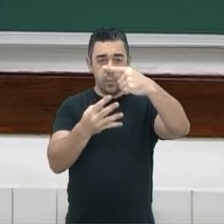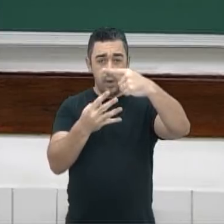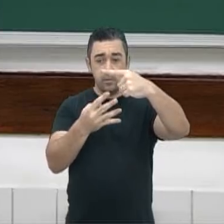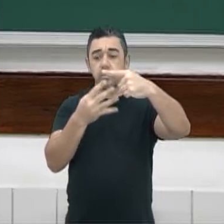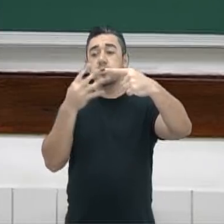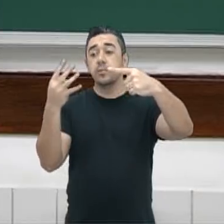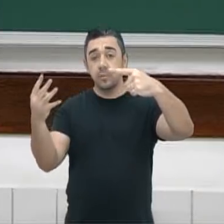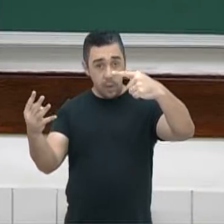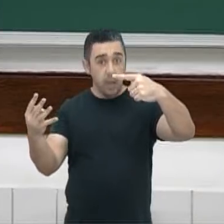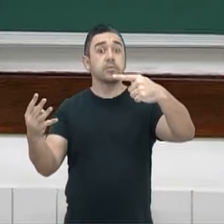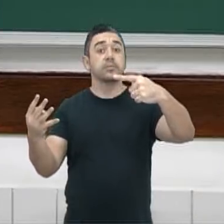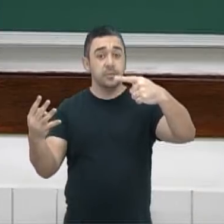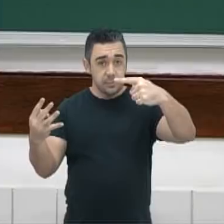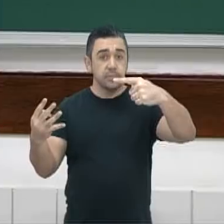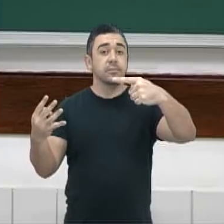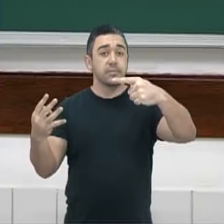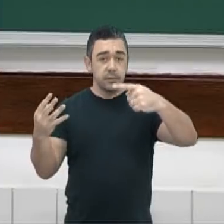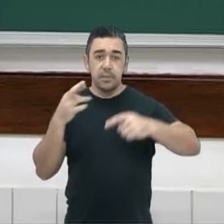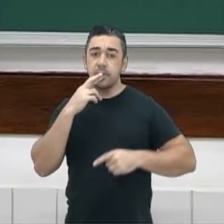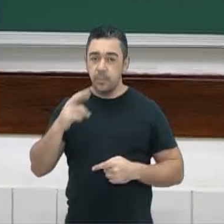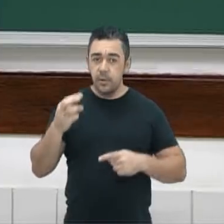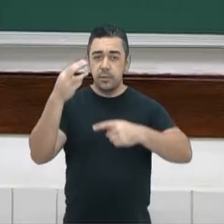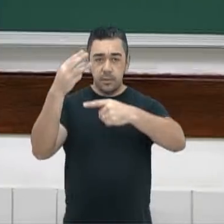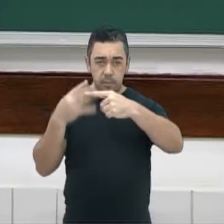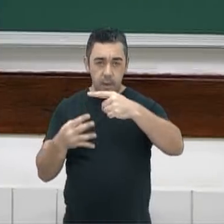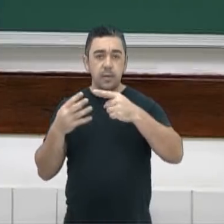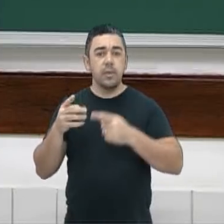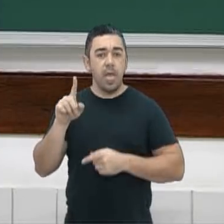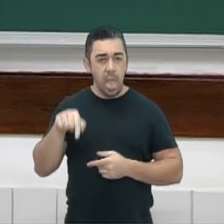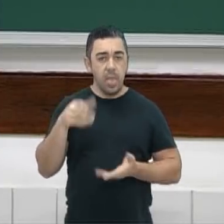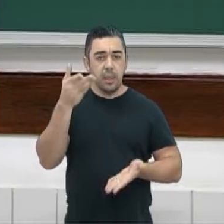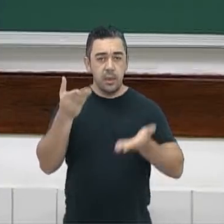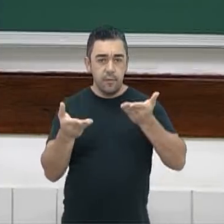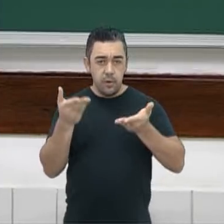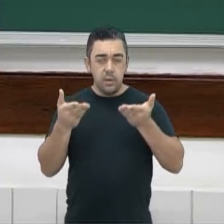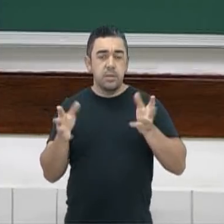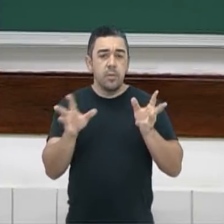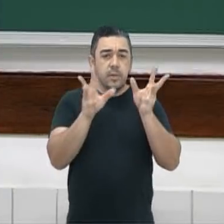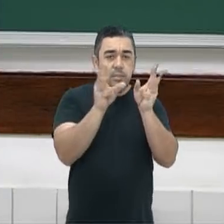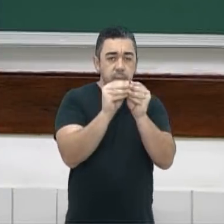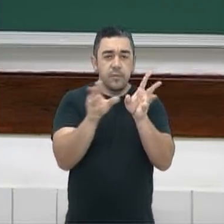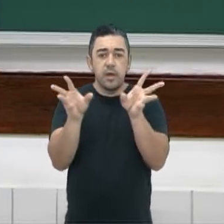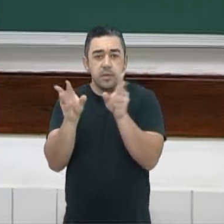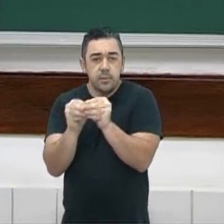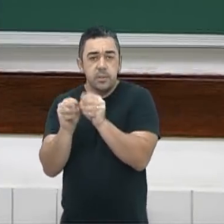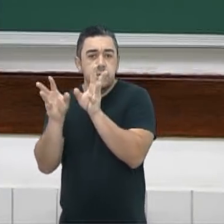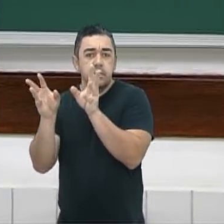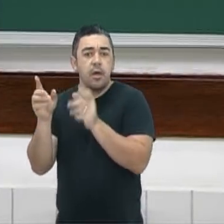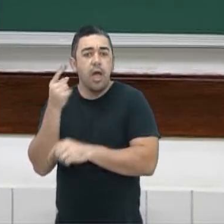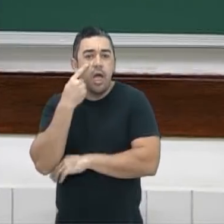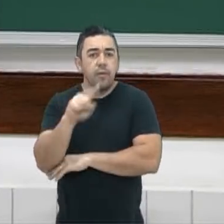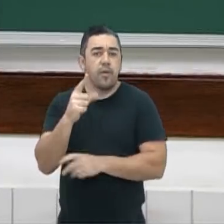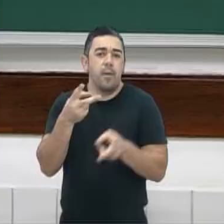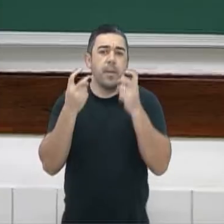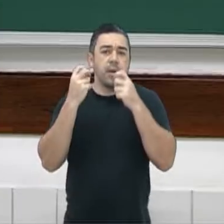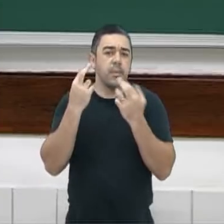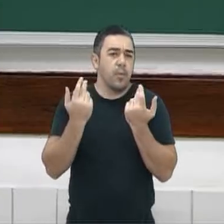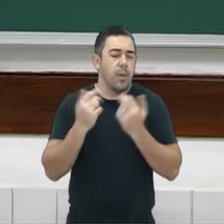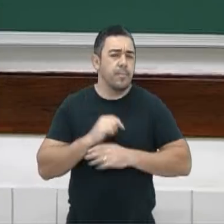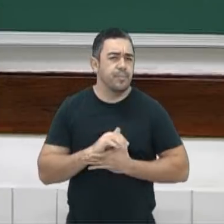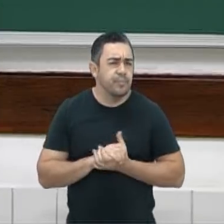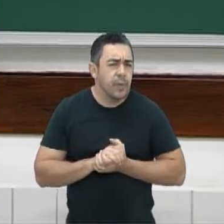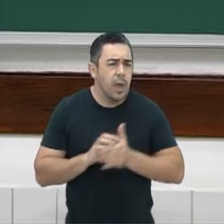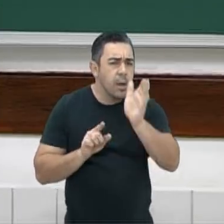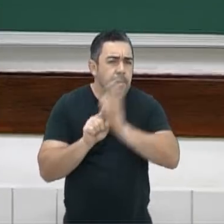4 dá 4. Ah, então são equivalentes. Não pela simplificação, a gente já viu que são equivalentes. Mas e